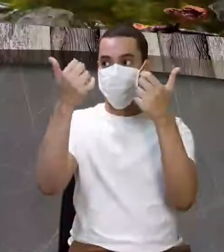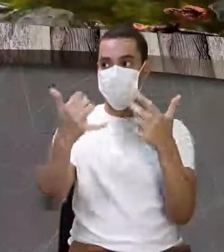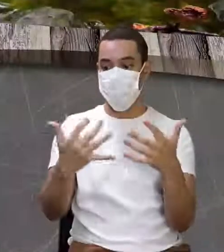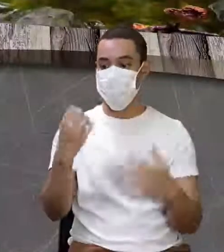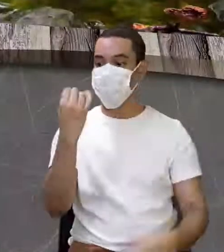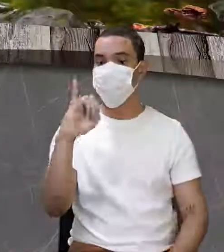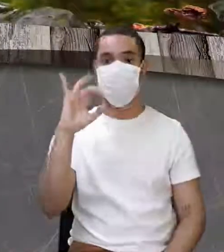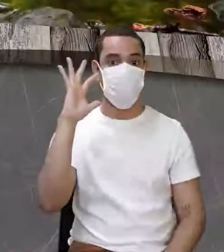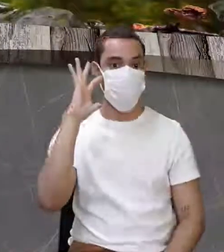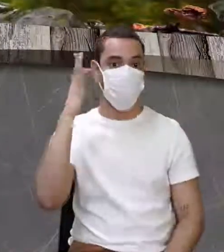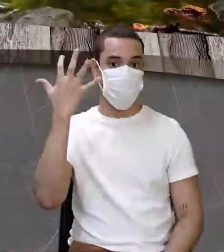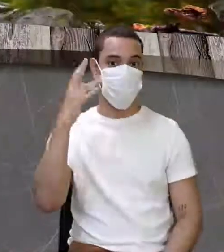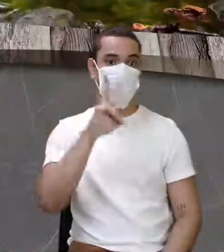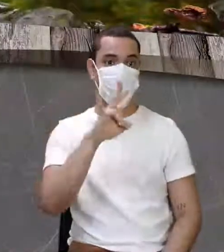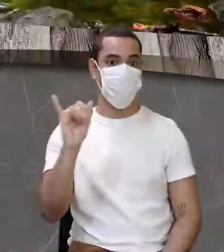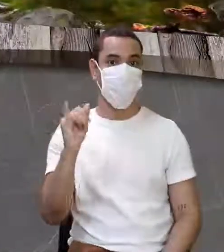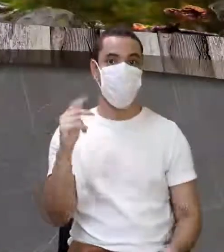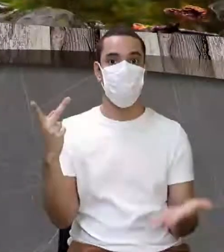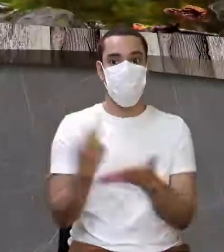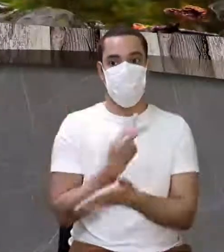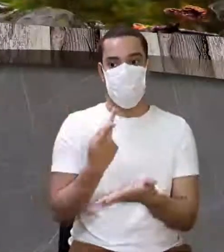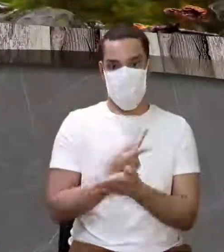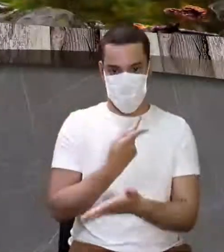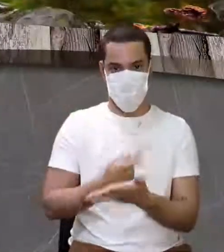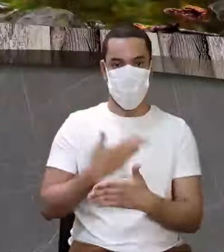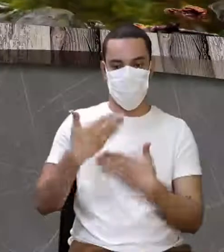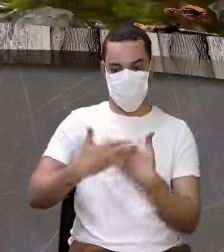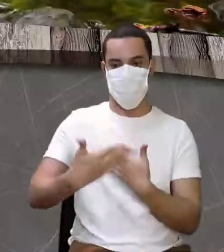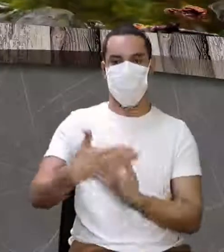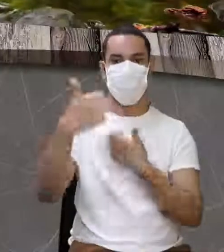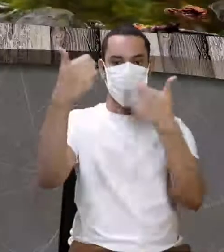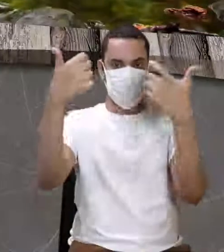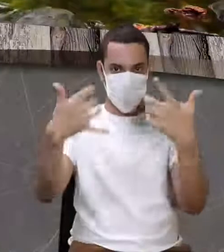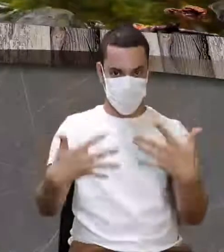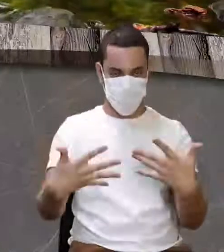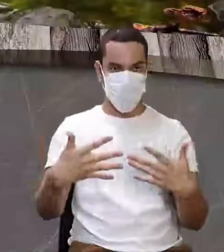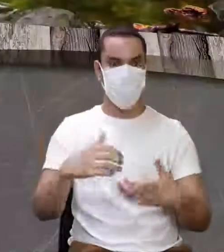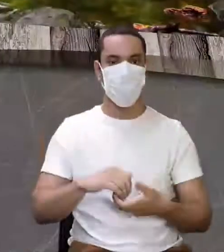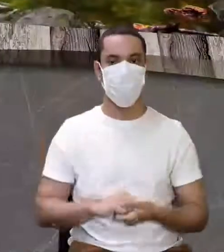acontecer, vão gerar híbridos, que a gente vai falar um pouco disso nessa aula.